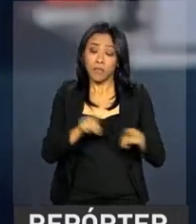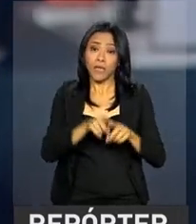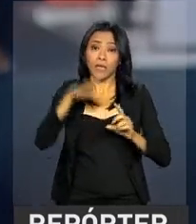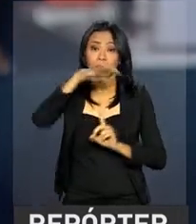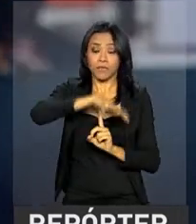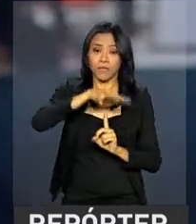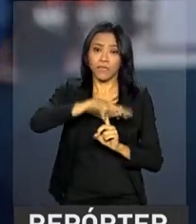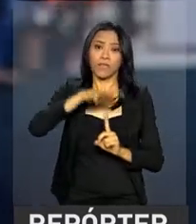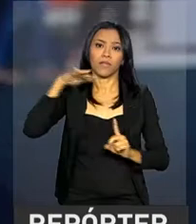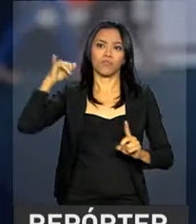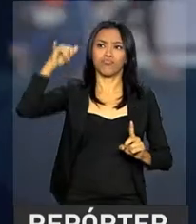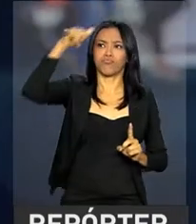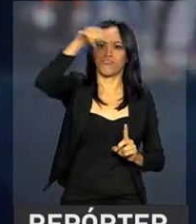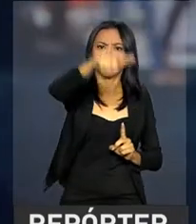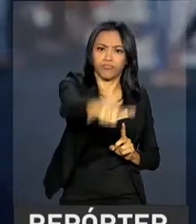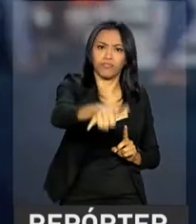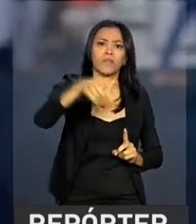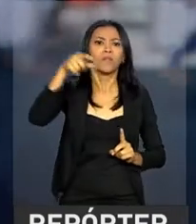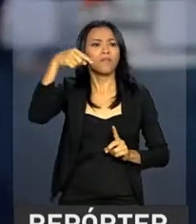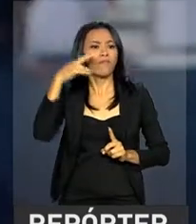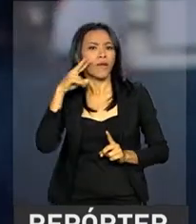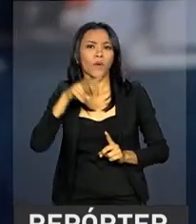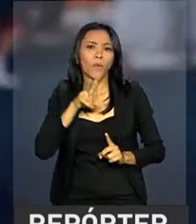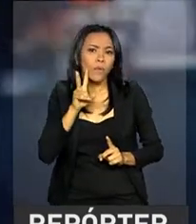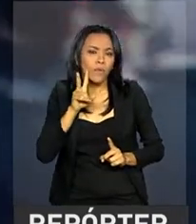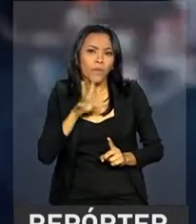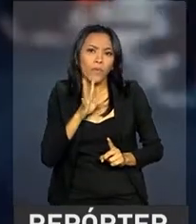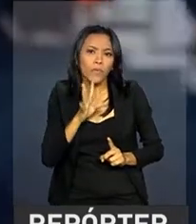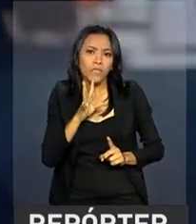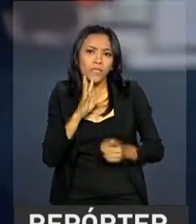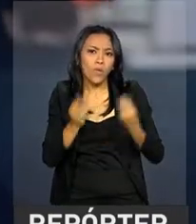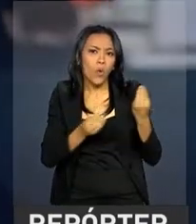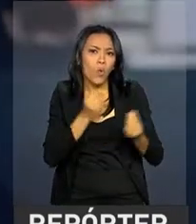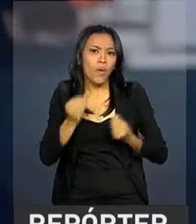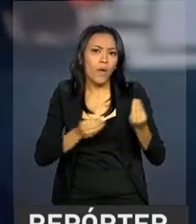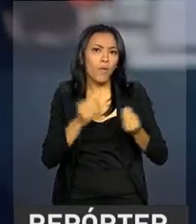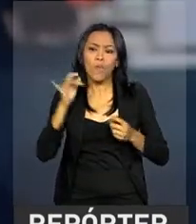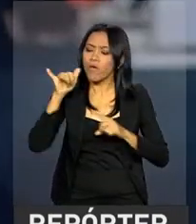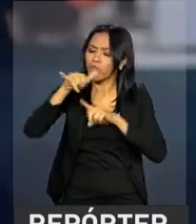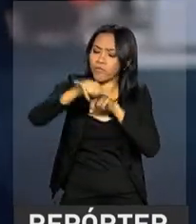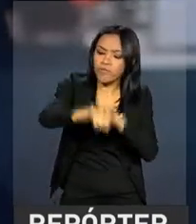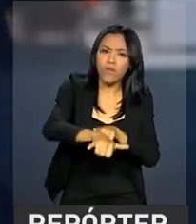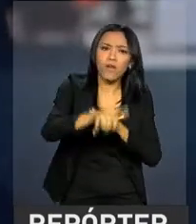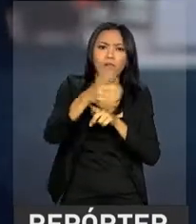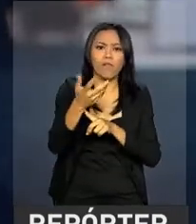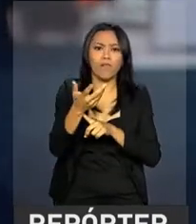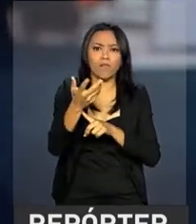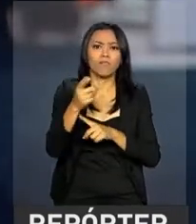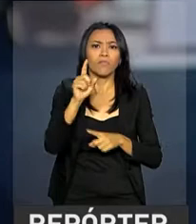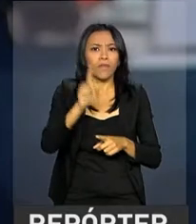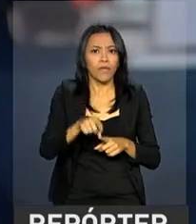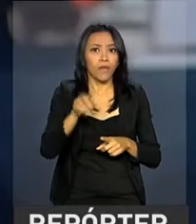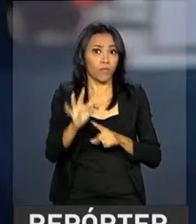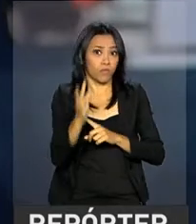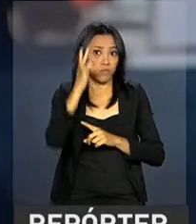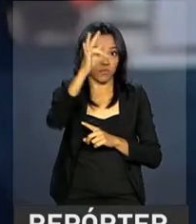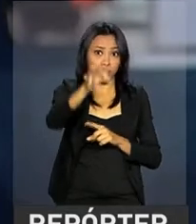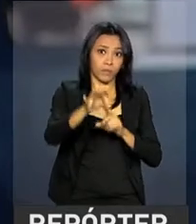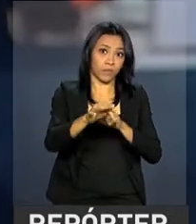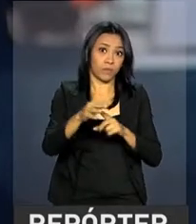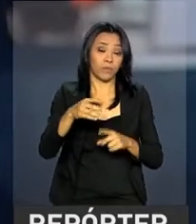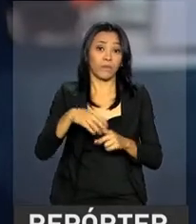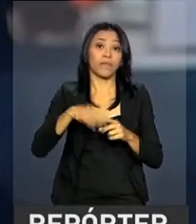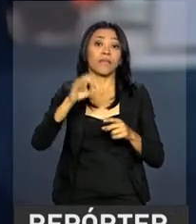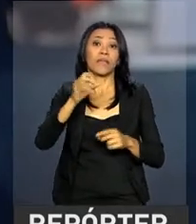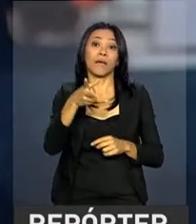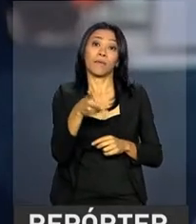os visitantes eles vão poder conhecer aí um protótipo do avião de combate, o Gripen NG, que vai ser o futuro caça